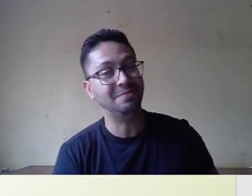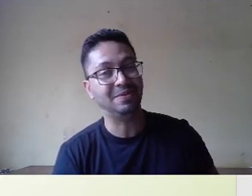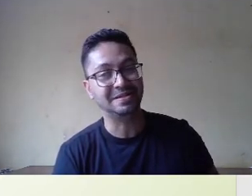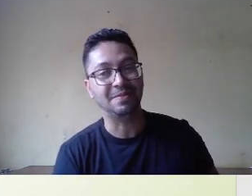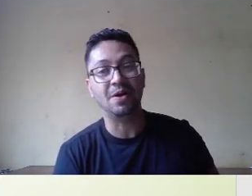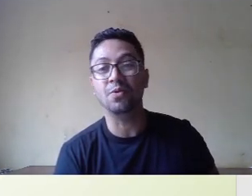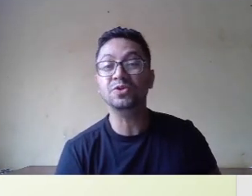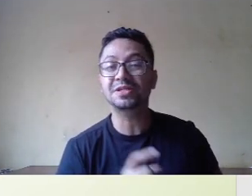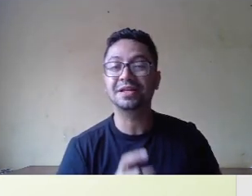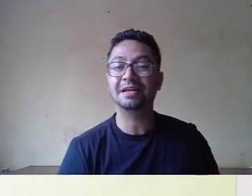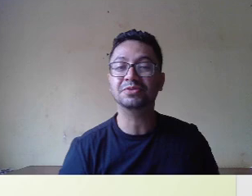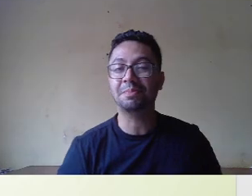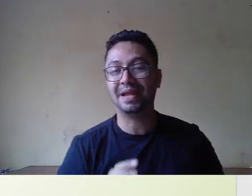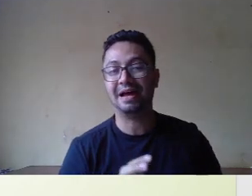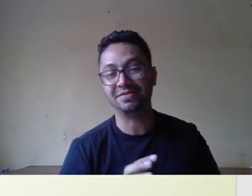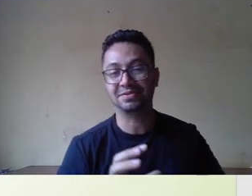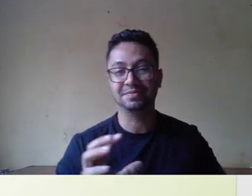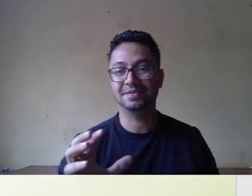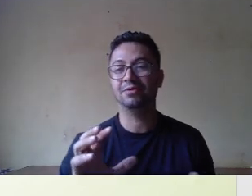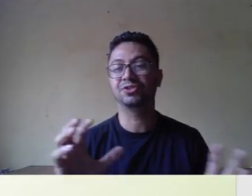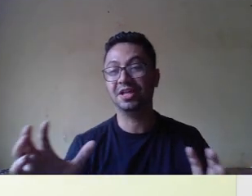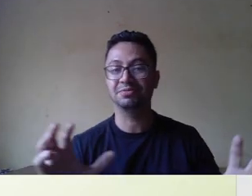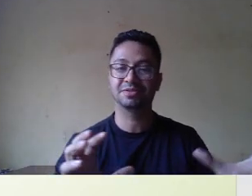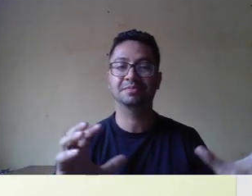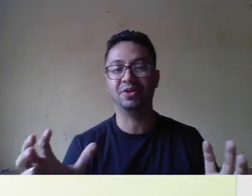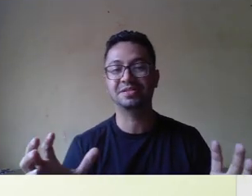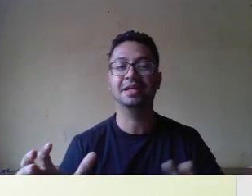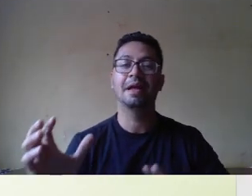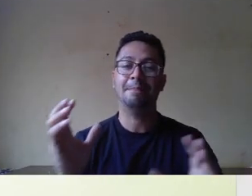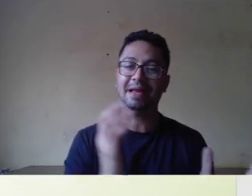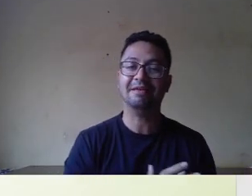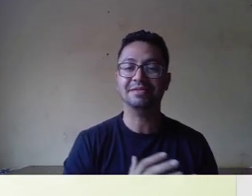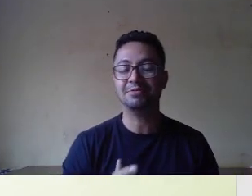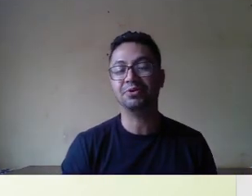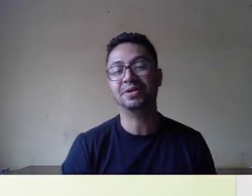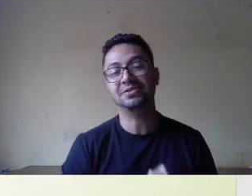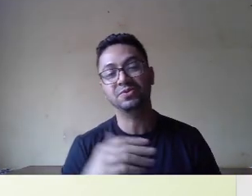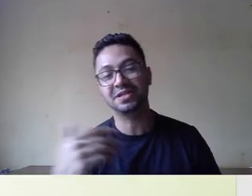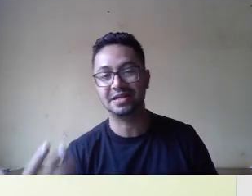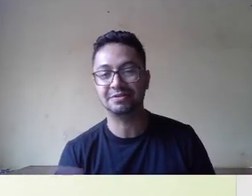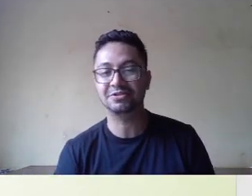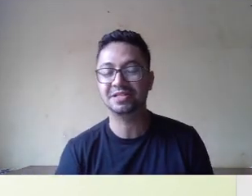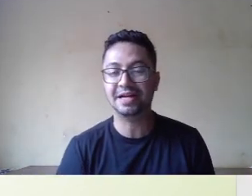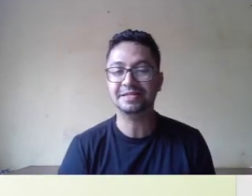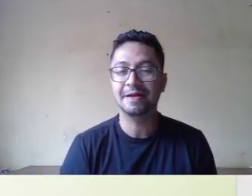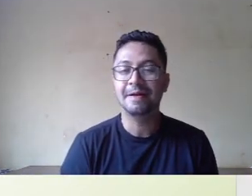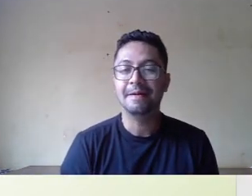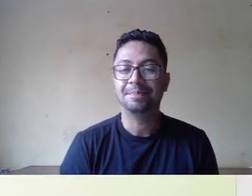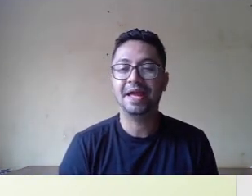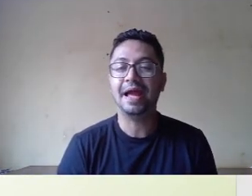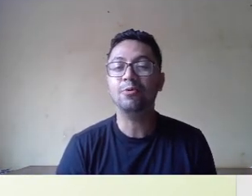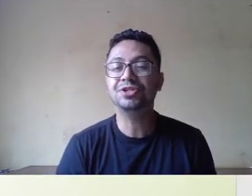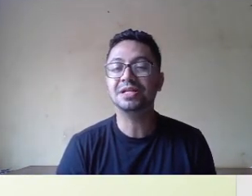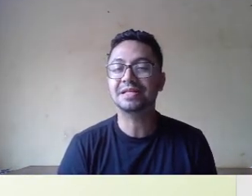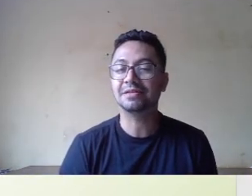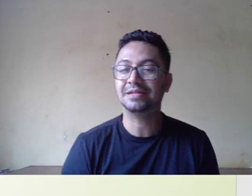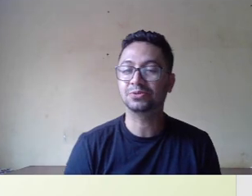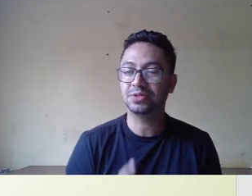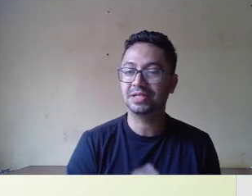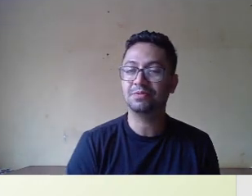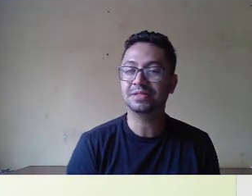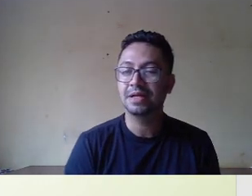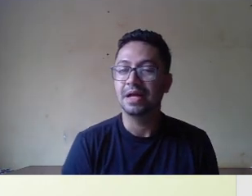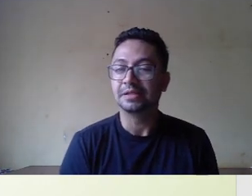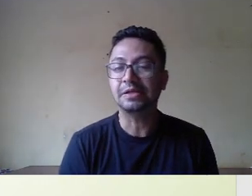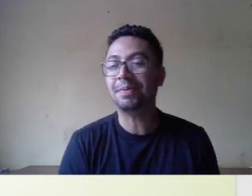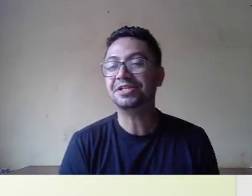No exemplo acima, os termos, palavras, né? Os termos pode ser palavras na língua portuguesa ou sinais na língua de sinais, né? Utilizados nas